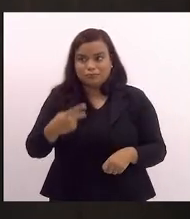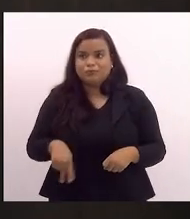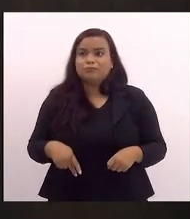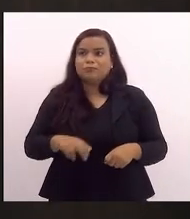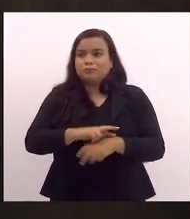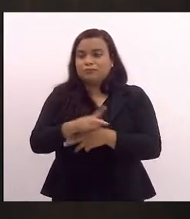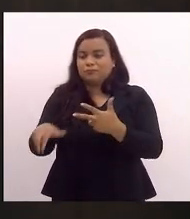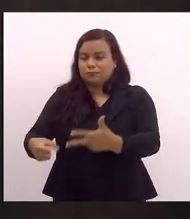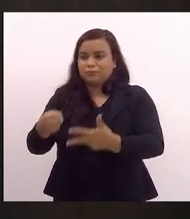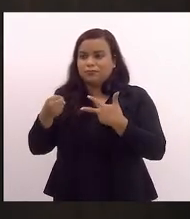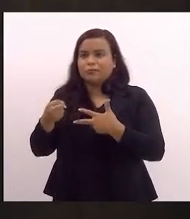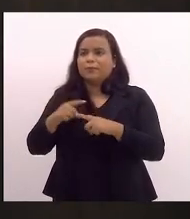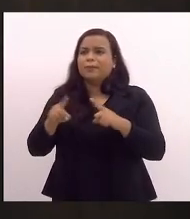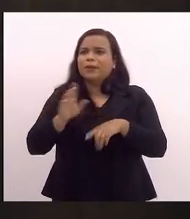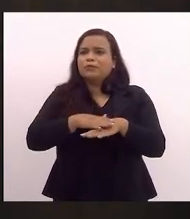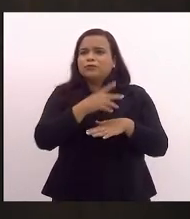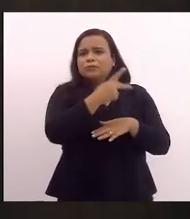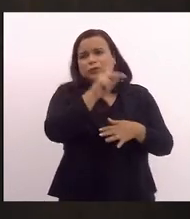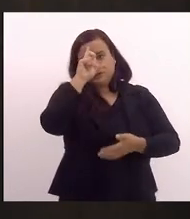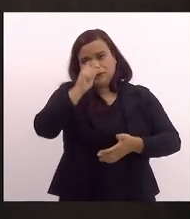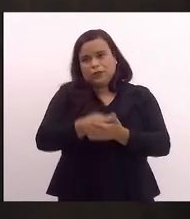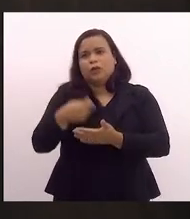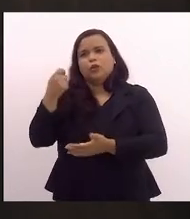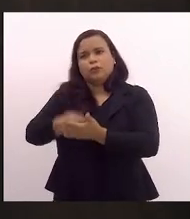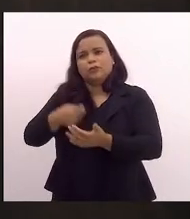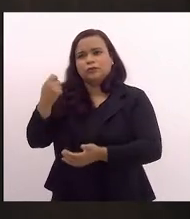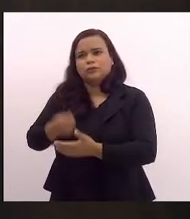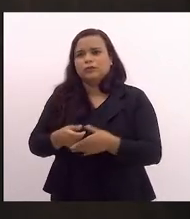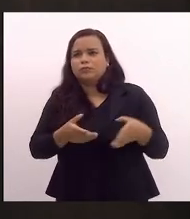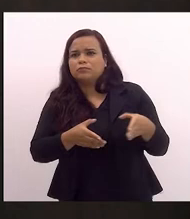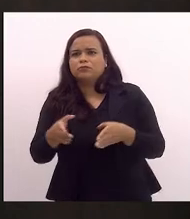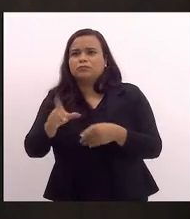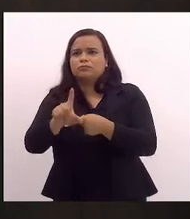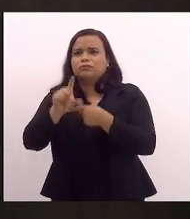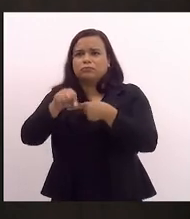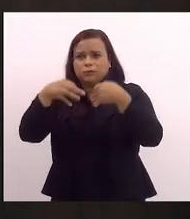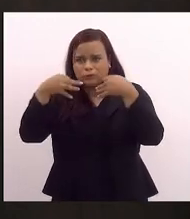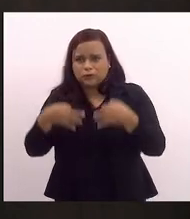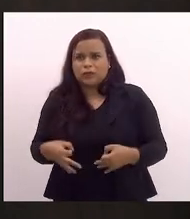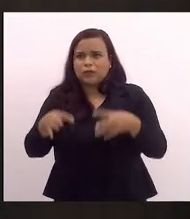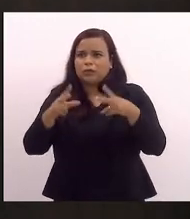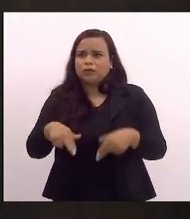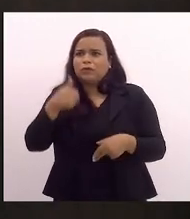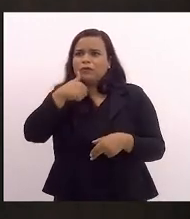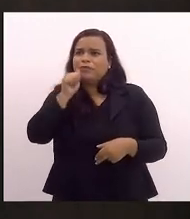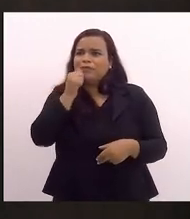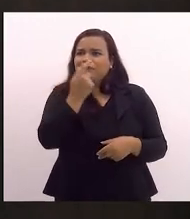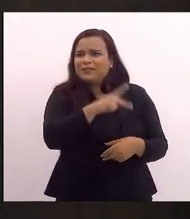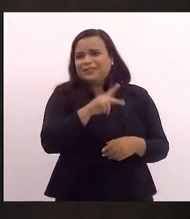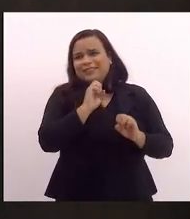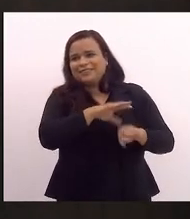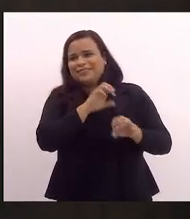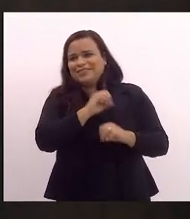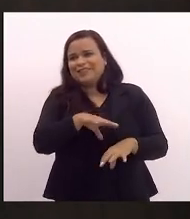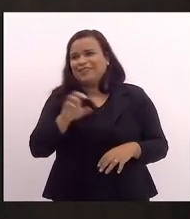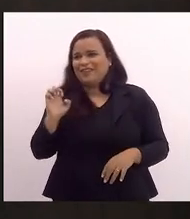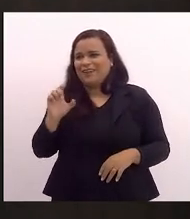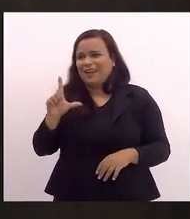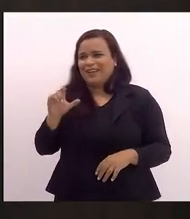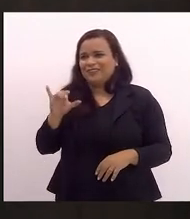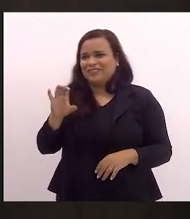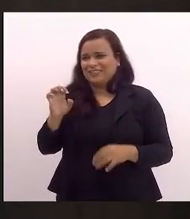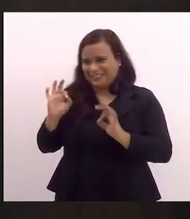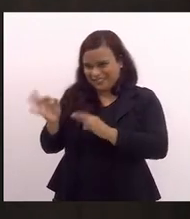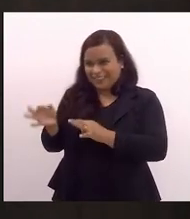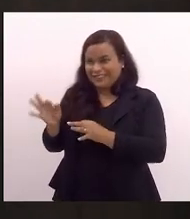poderes. Mas ele decidiu lutar e seguir caminhando pelo certo, como sua mãe lhe ensinou, né, dona Elce? Como bem ensinou